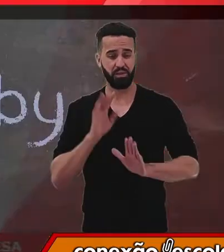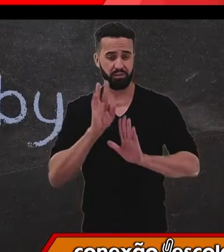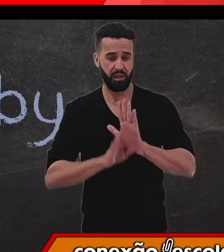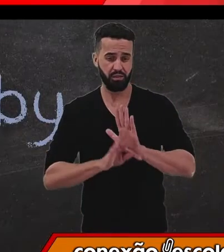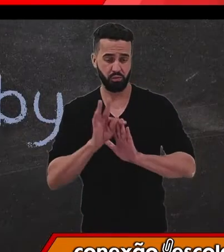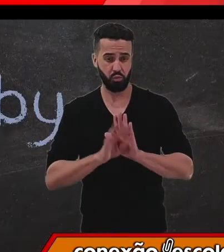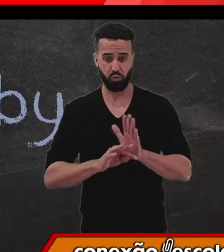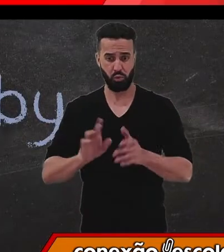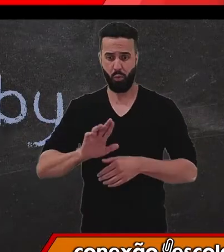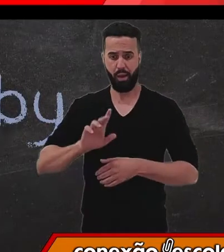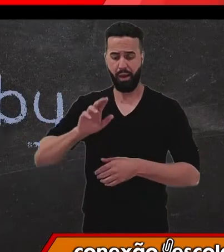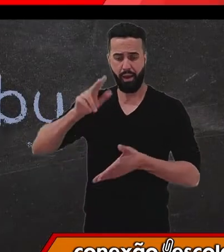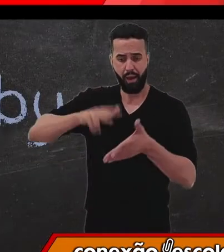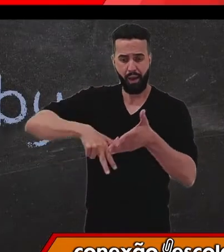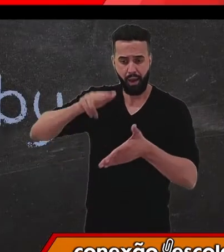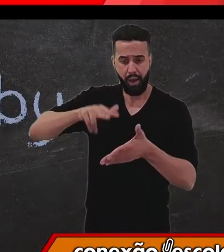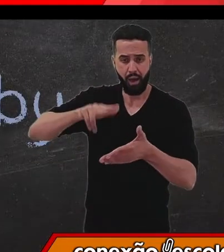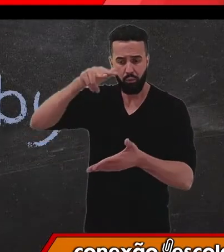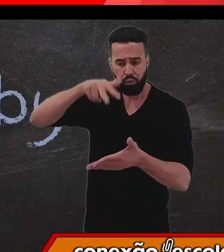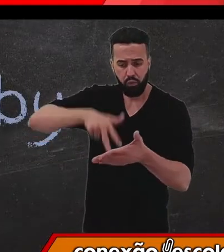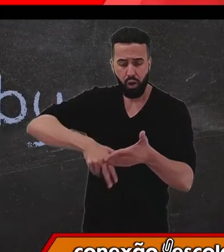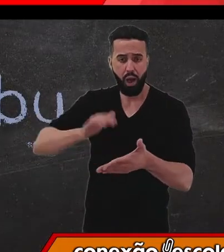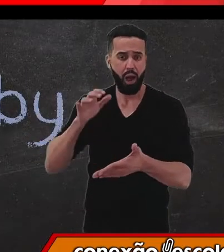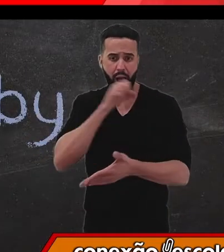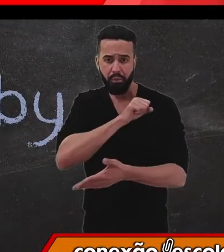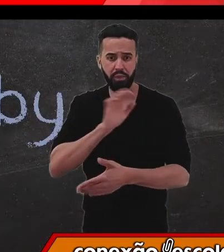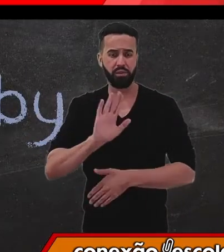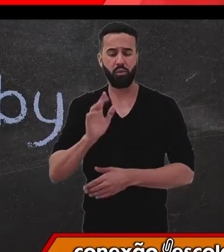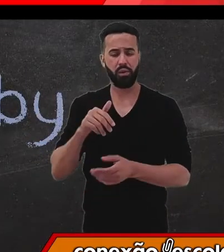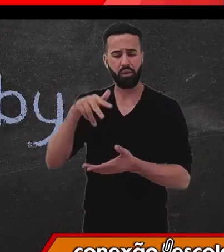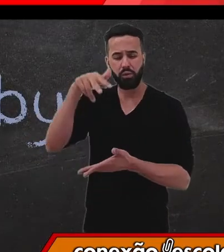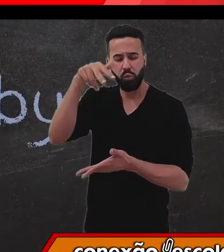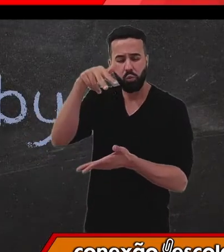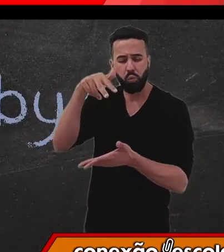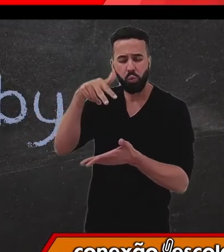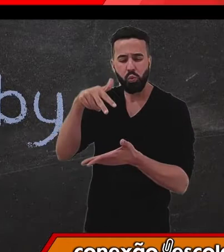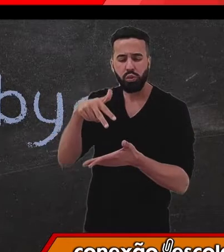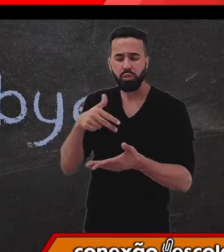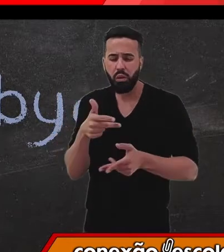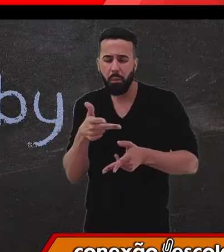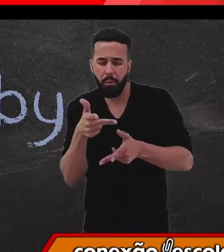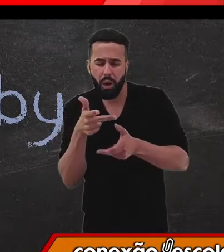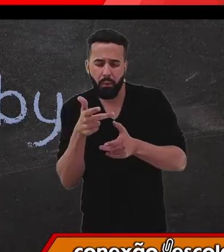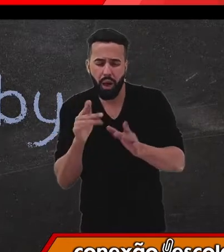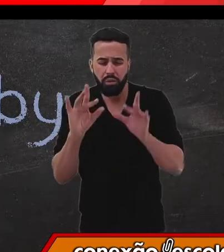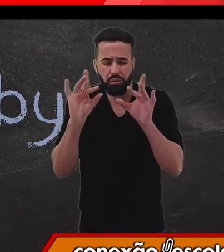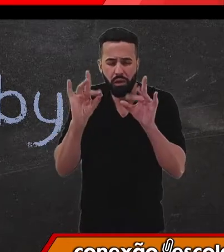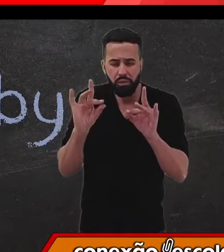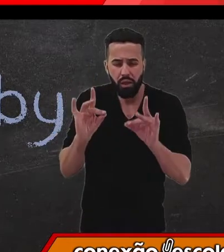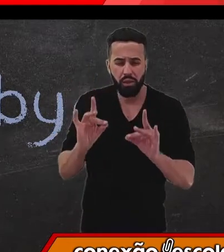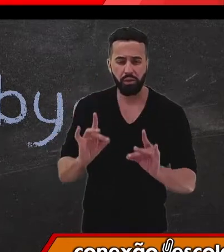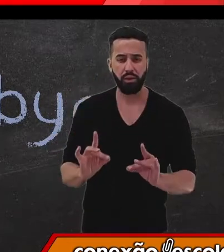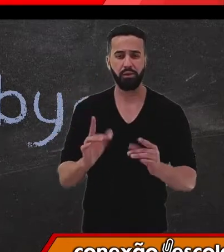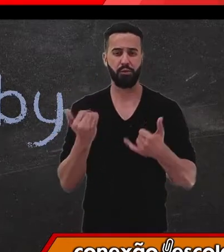leitura rápida, é uma leitura mais demorada. Você vai puxar ali algumas